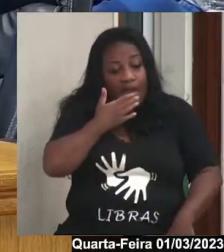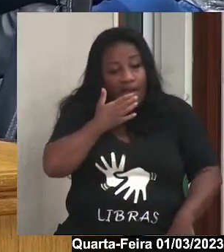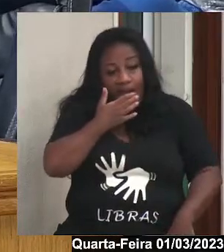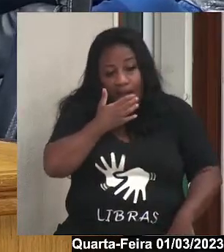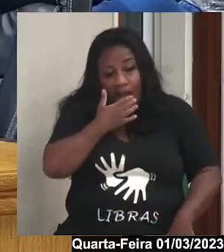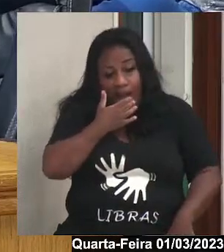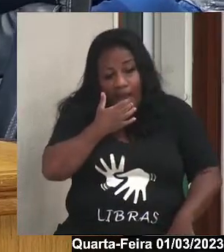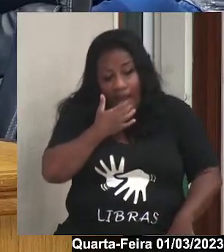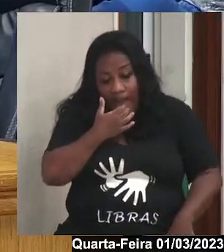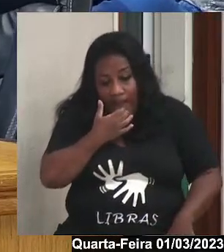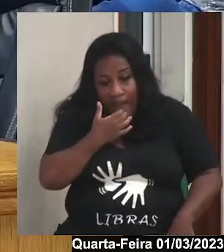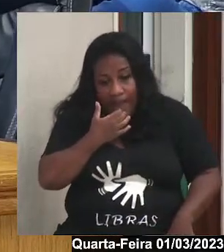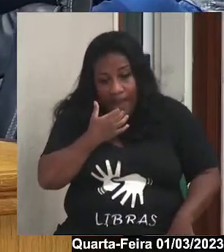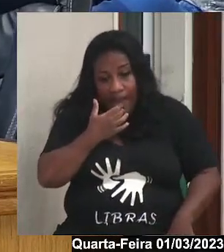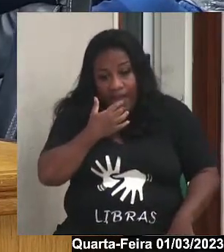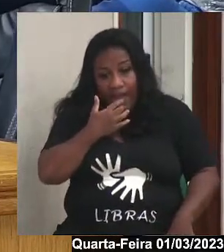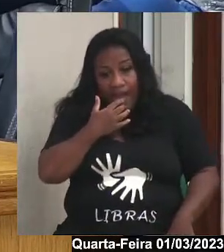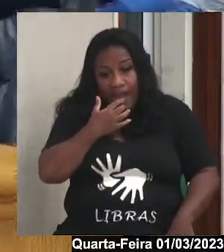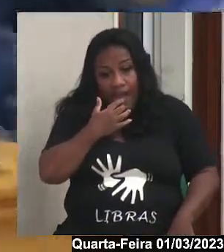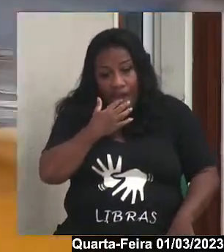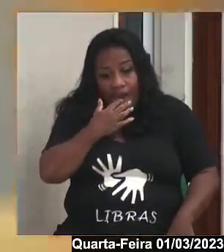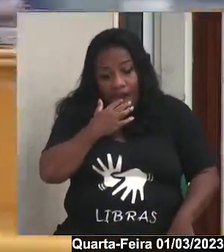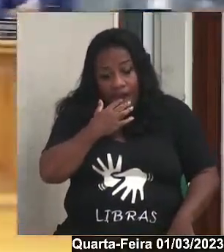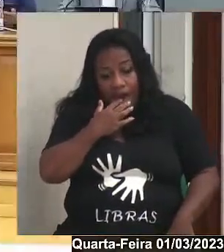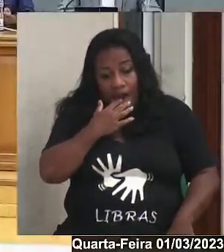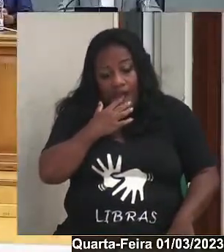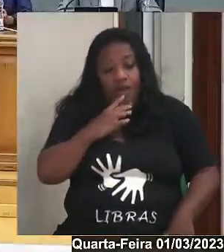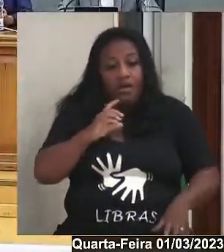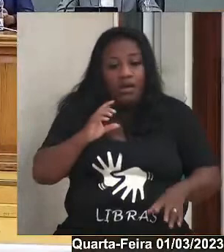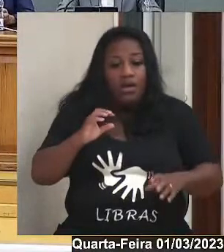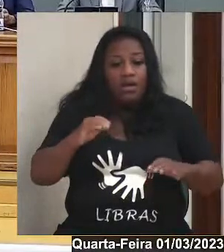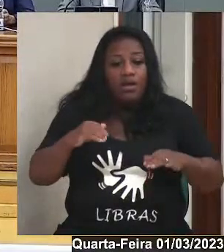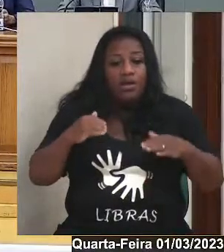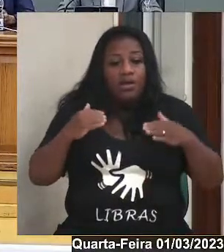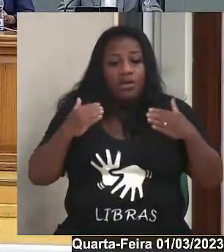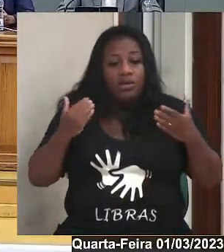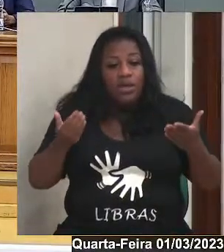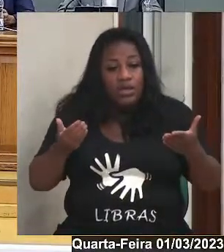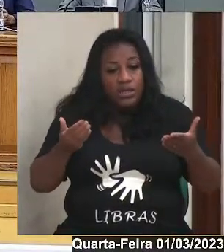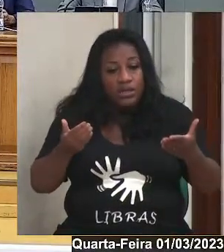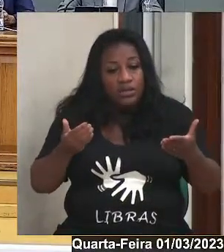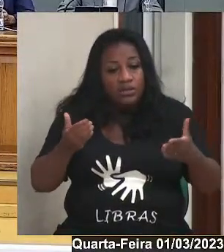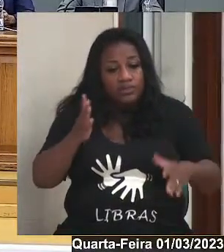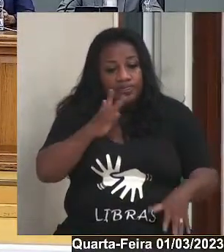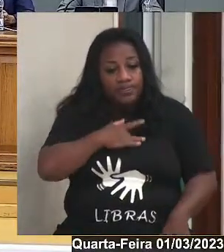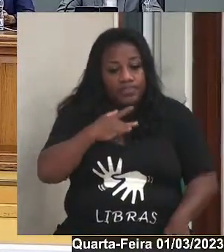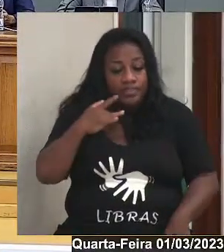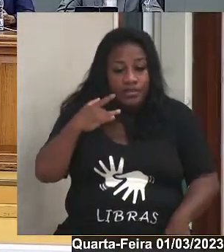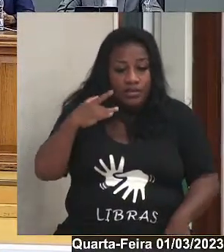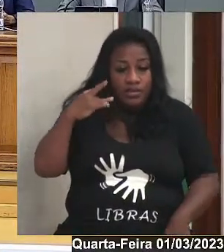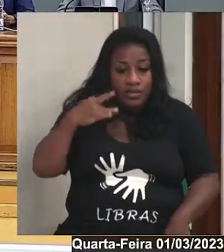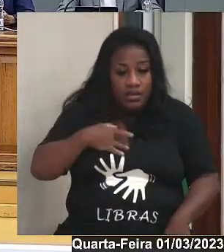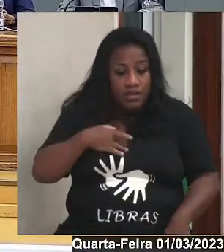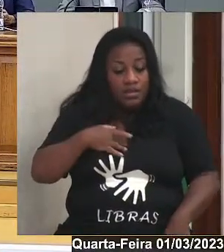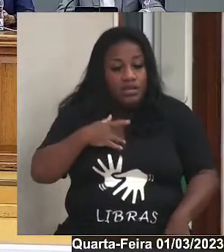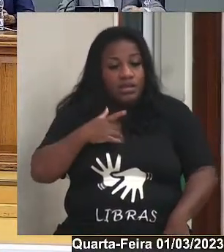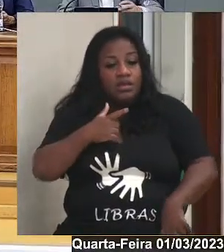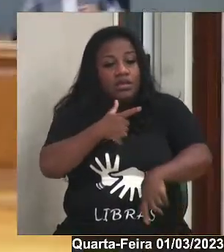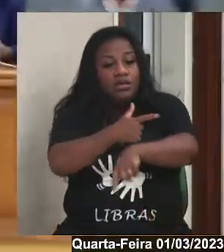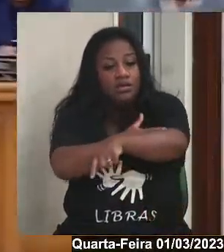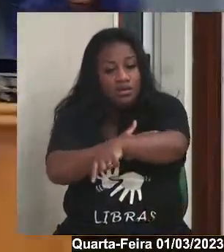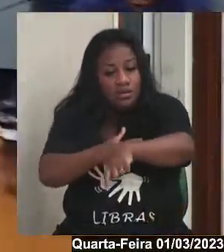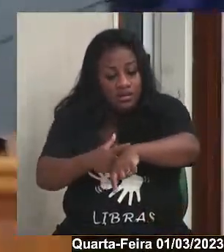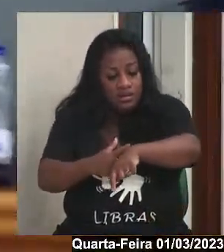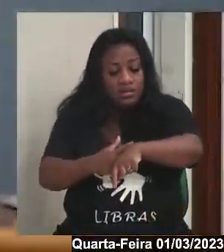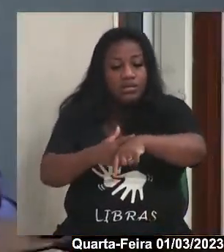Lúcio Costa. Sim. Quando o vereador é improdutivo, o que resta para ele é justamente mentir. O recurso da saúde é da saúde, o recurso da educação é